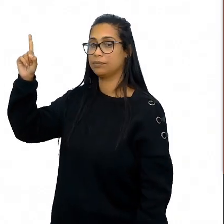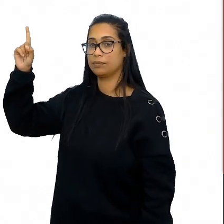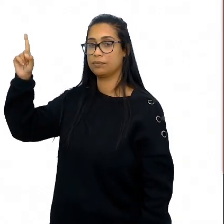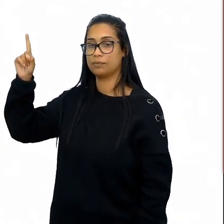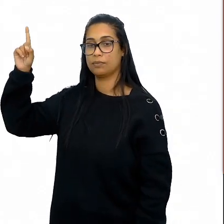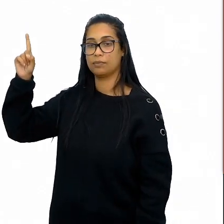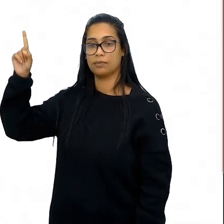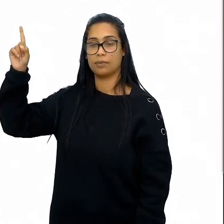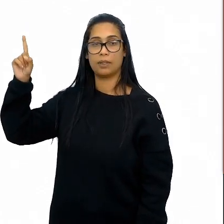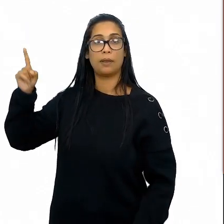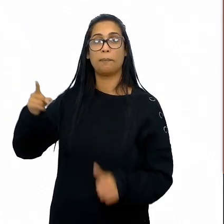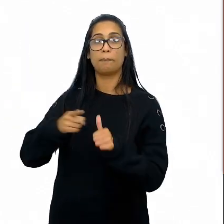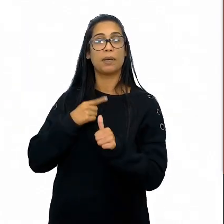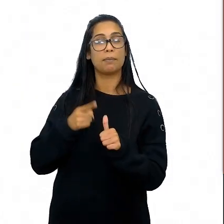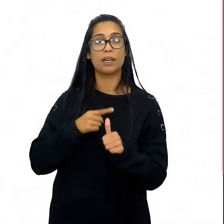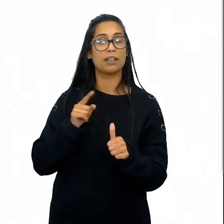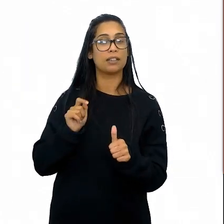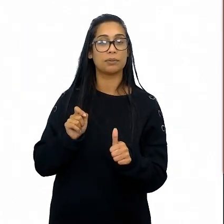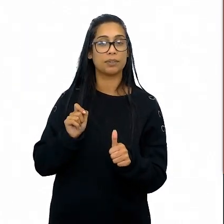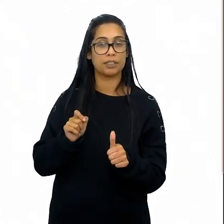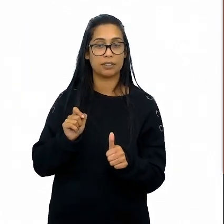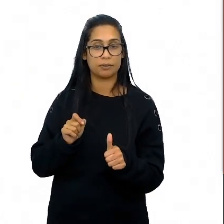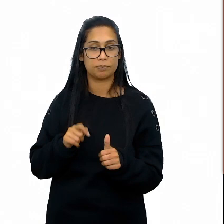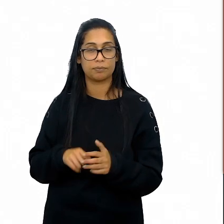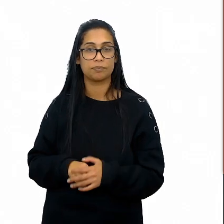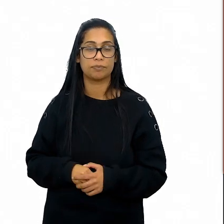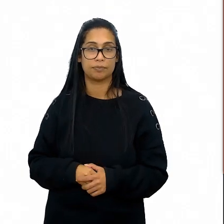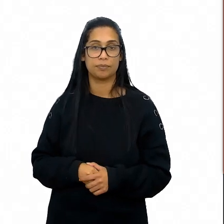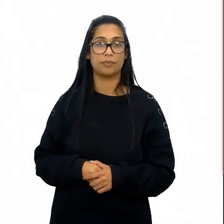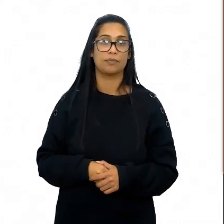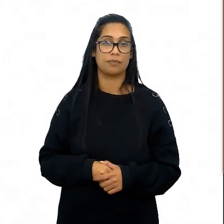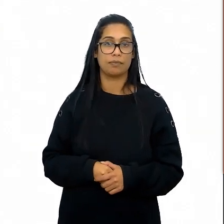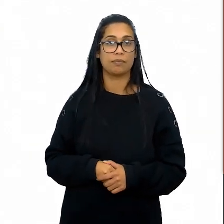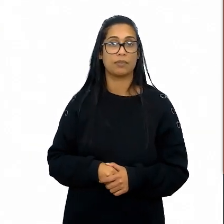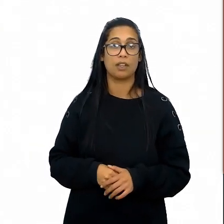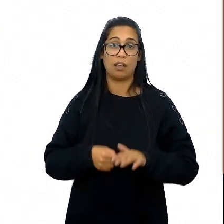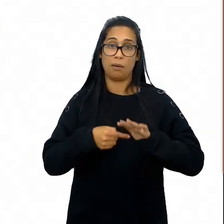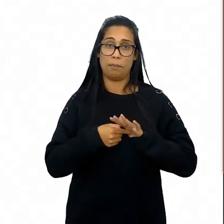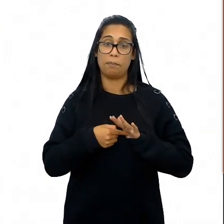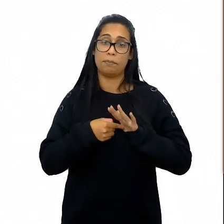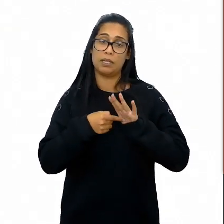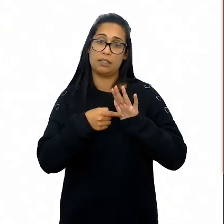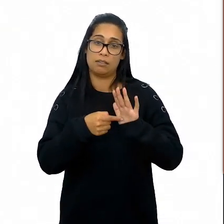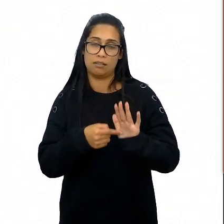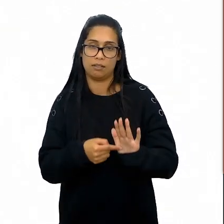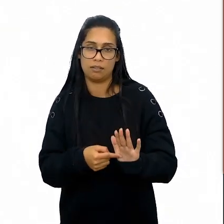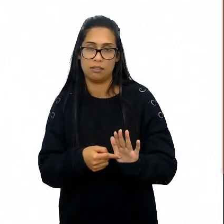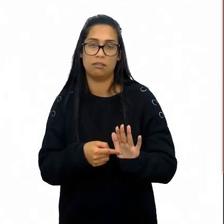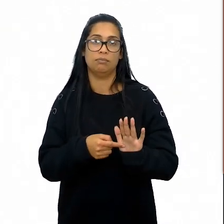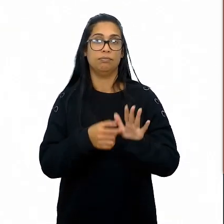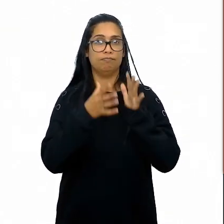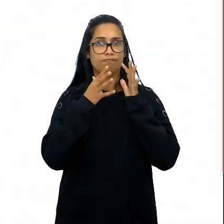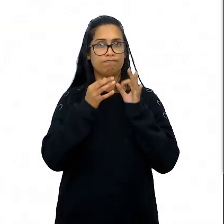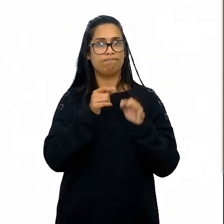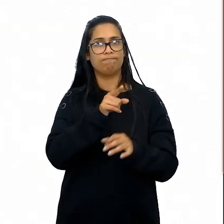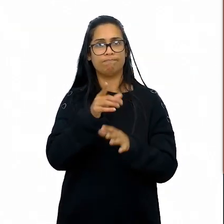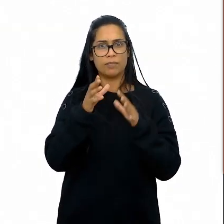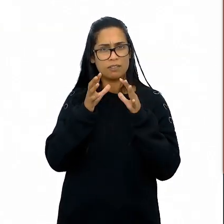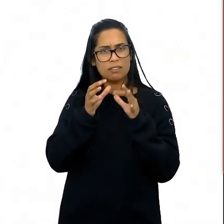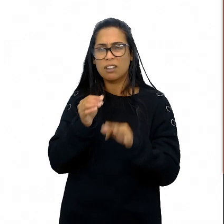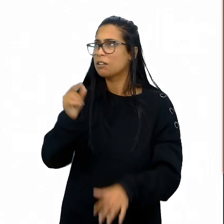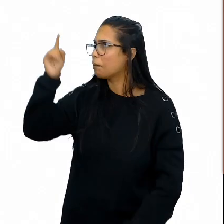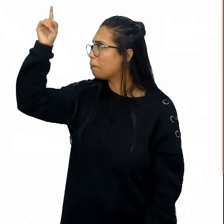duas funções uma delas é é sinalizar mesmo para vocês de modo a ser muito pontual né chamar atenção